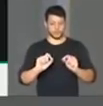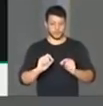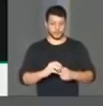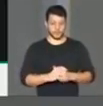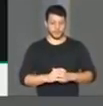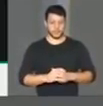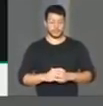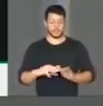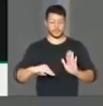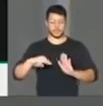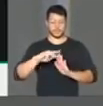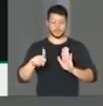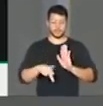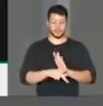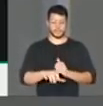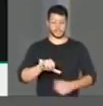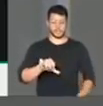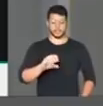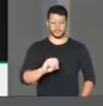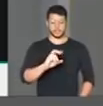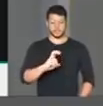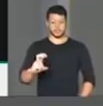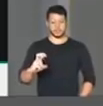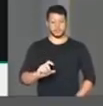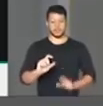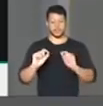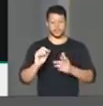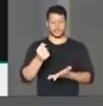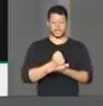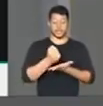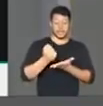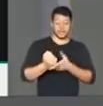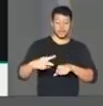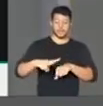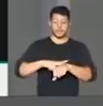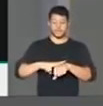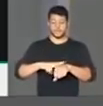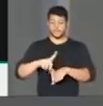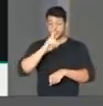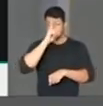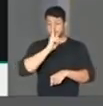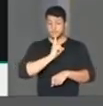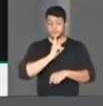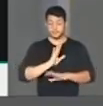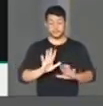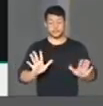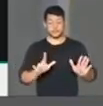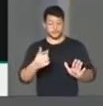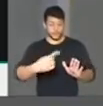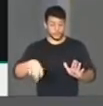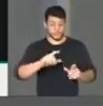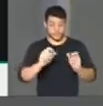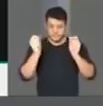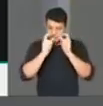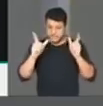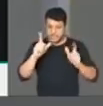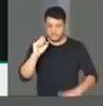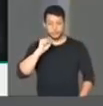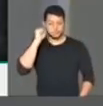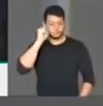provisória 905. É a tal carteira verde e amarela. Eu chamo a atenção dos senadores, dos